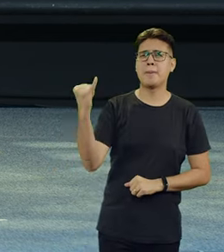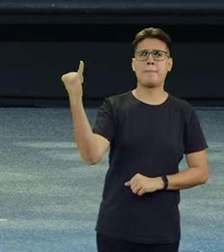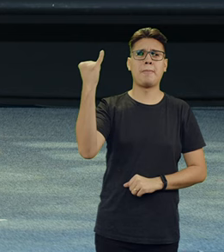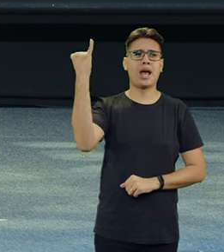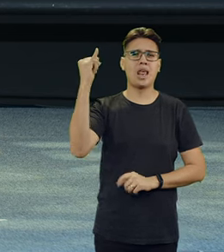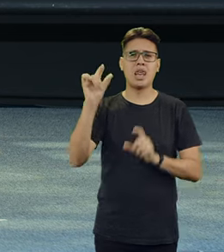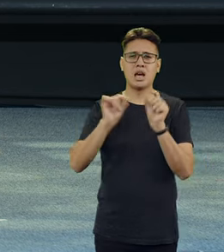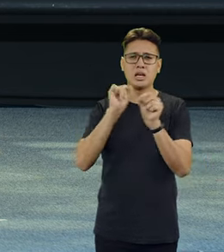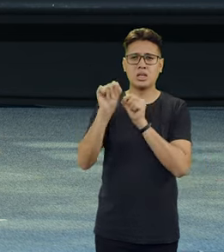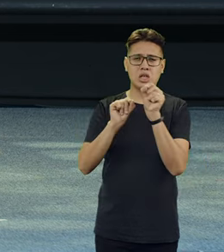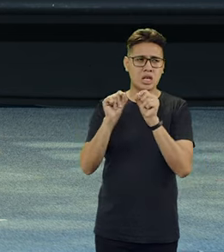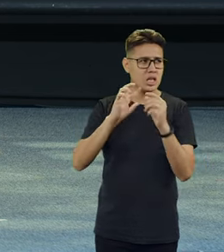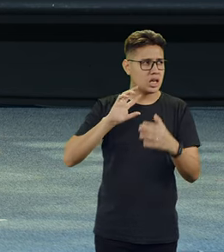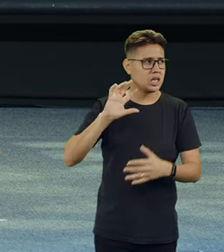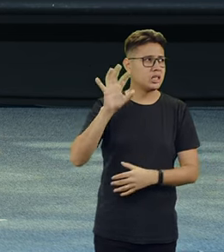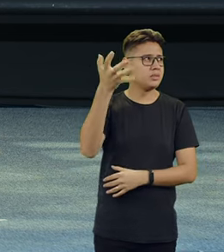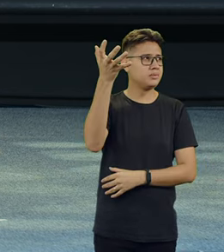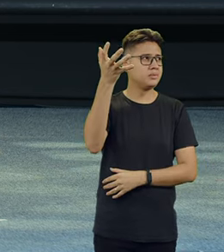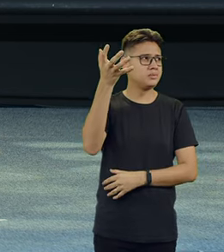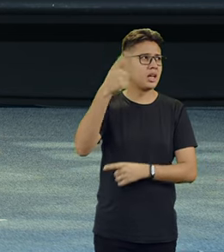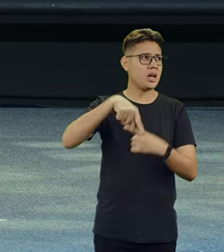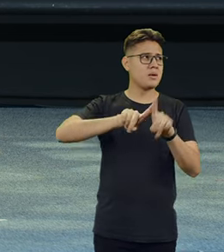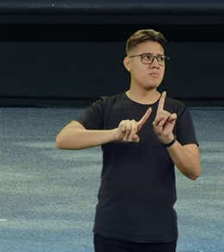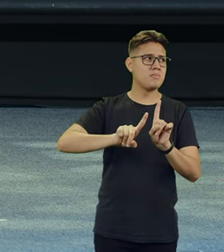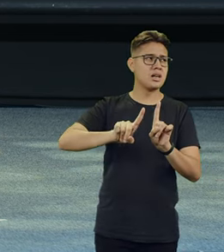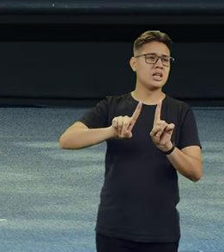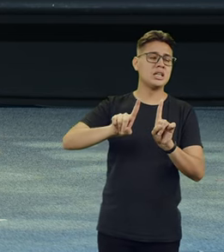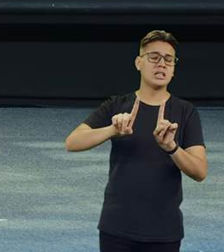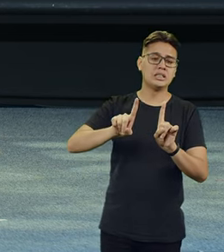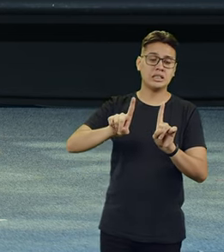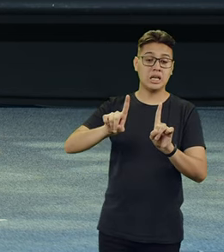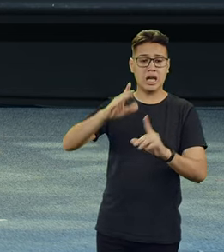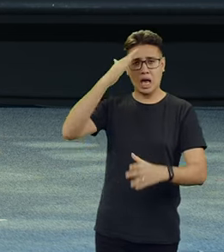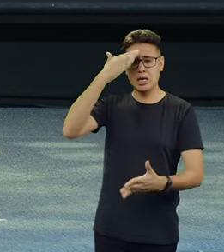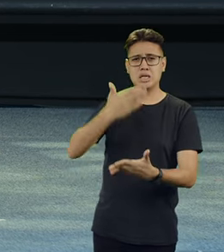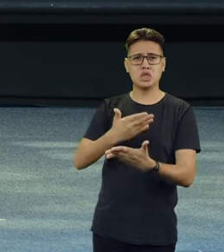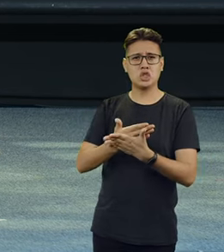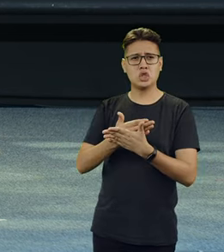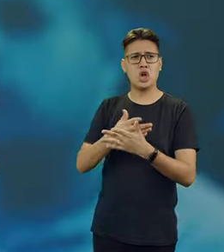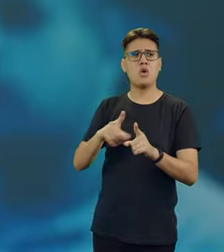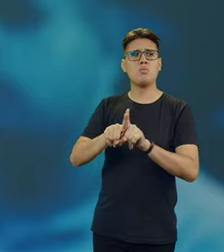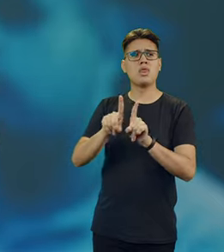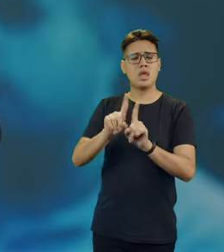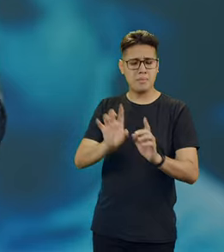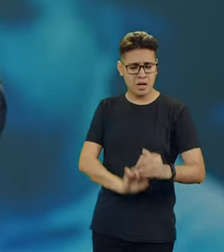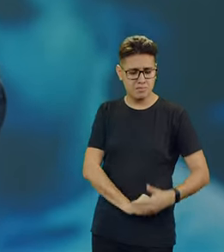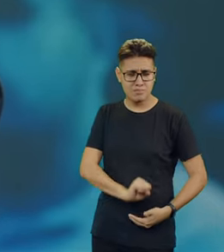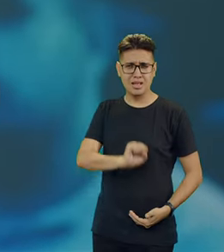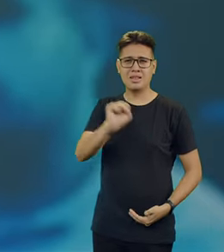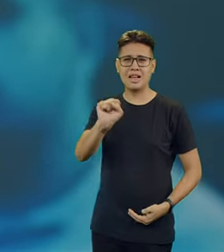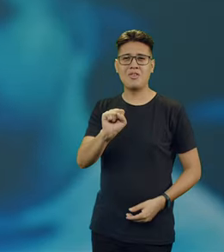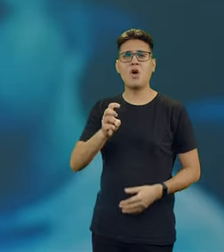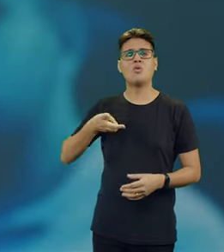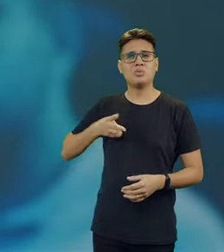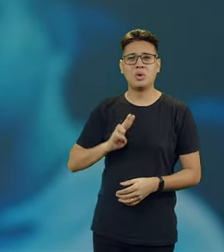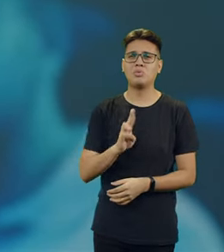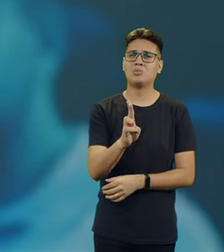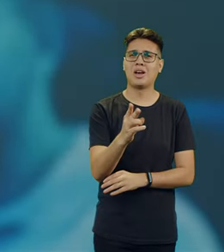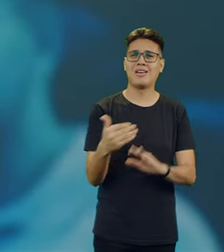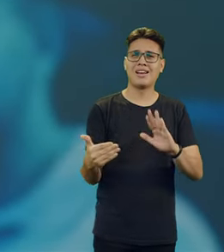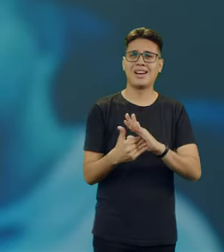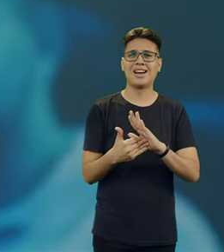o que poderia lhe acontecer, mas empunharam as suas espadas e seguiram à